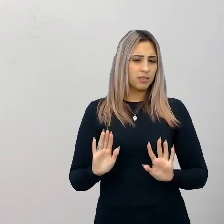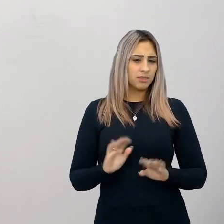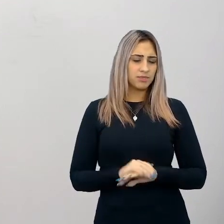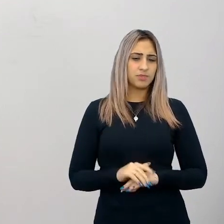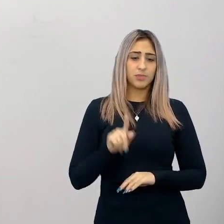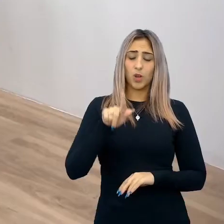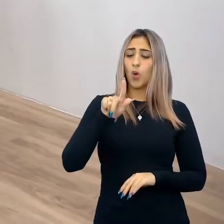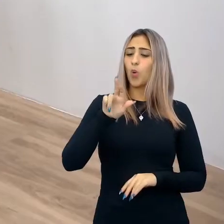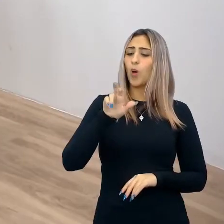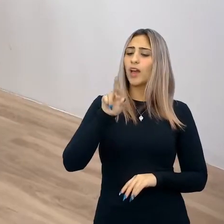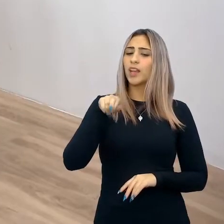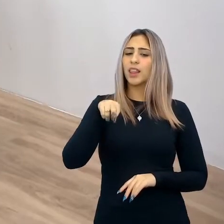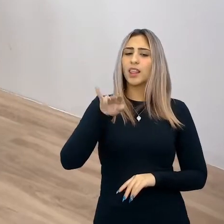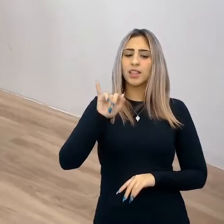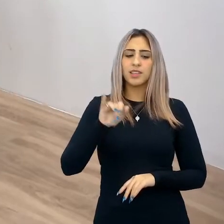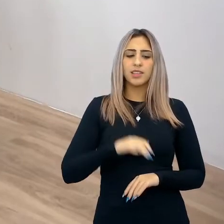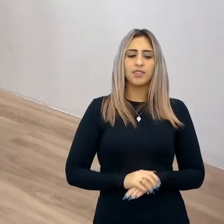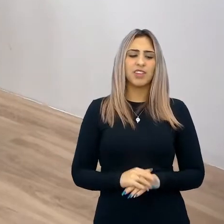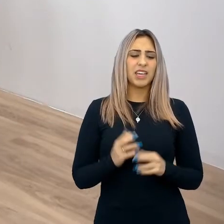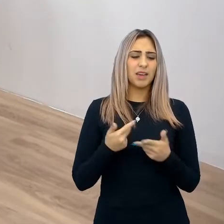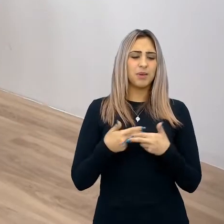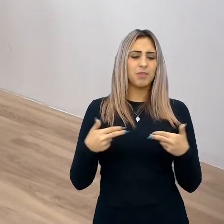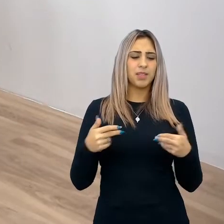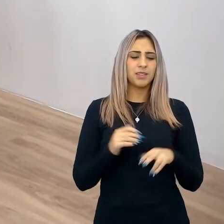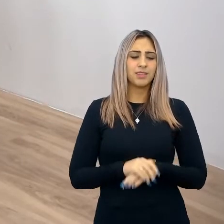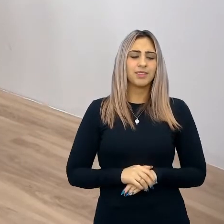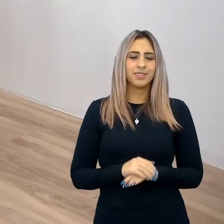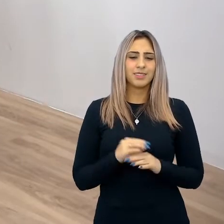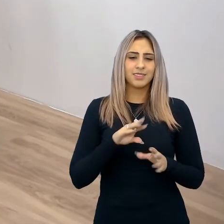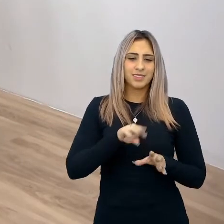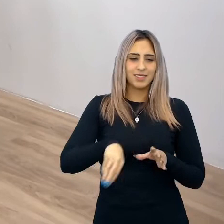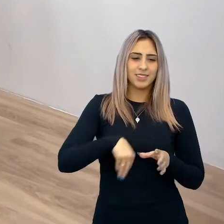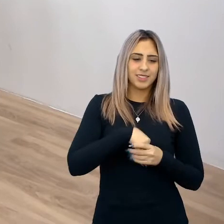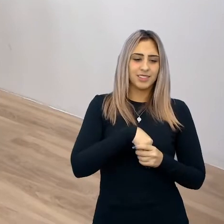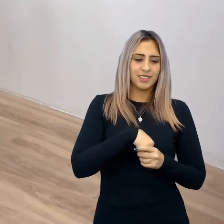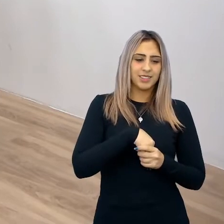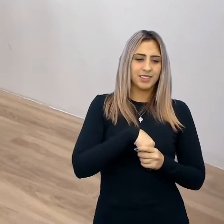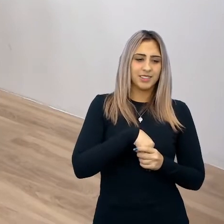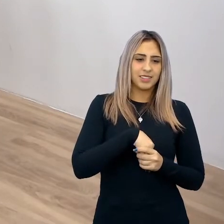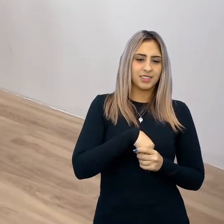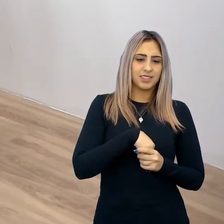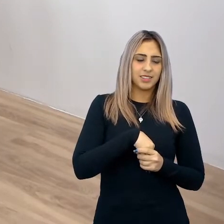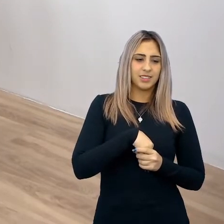Guarani. O Guarani. Marcou muito, porque foi o primeiro, sabe? Então... Mas tem filme que trouxe isso também?